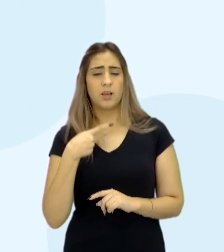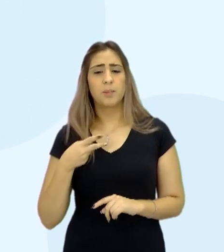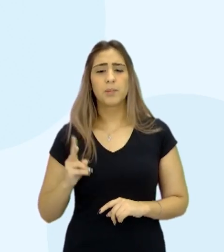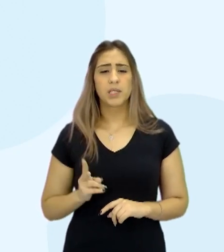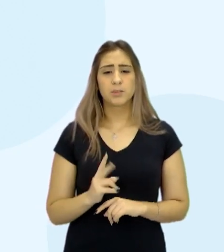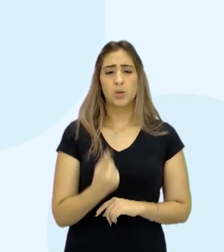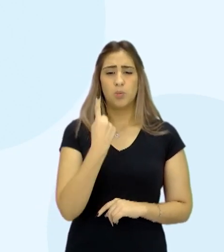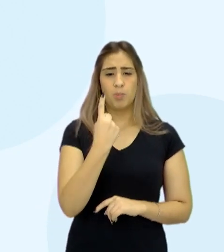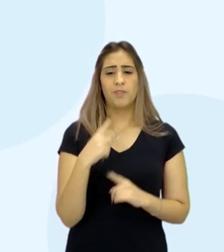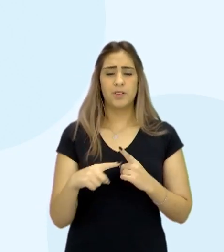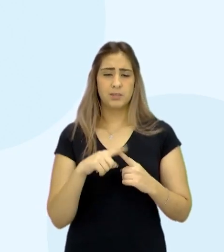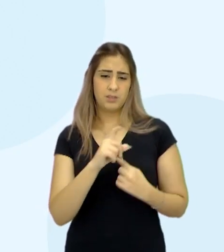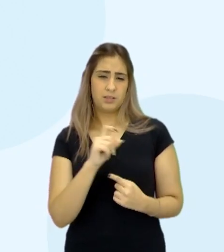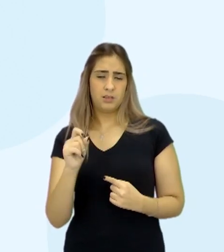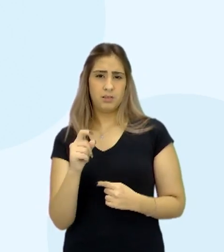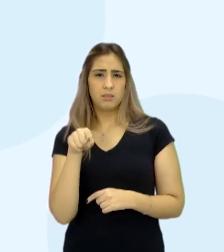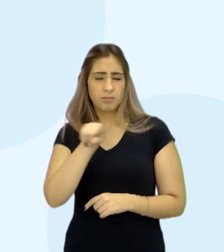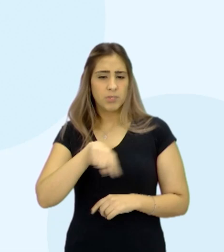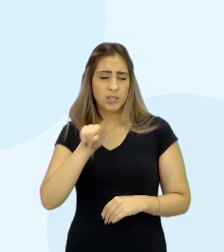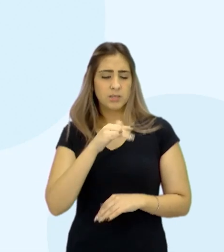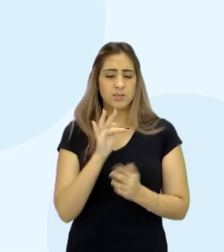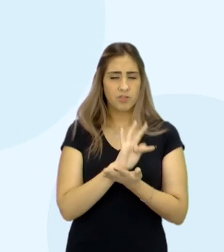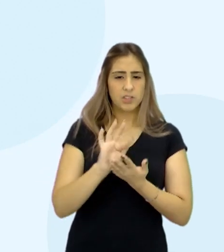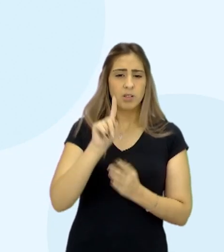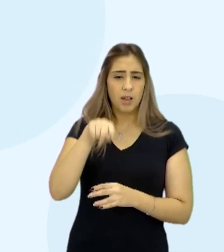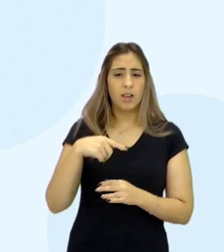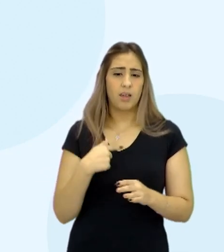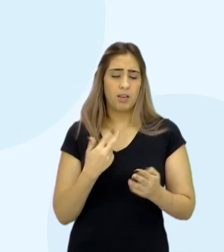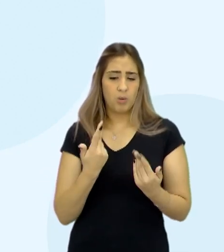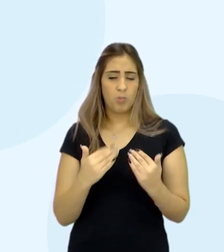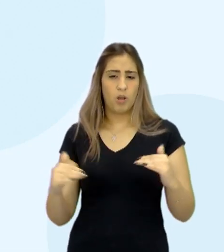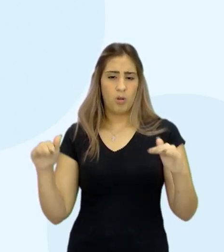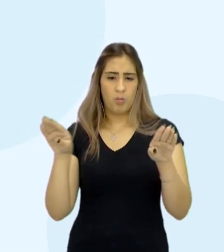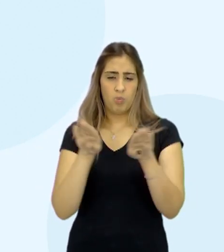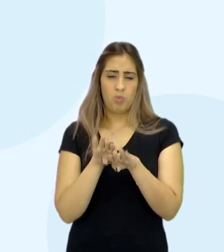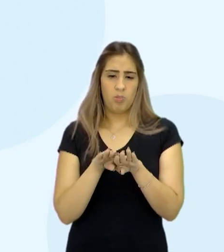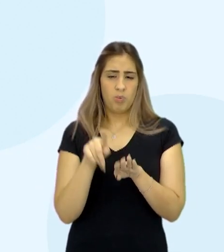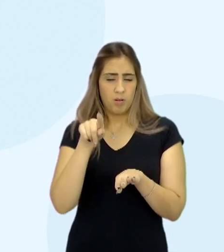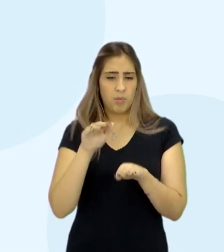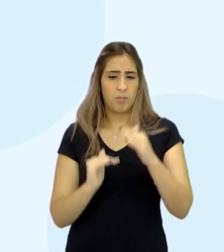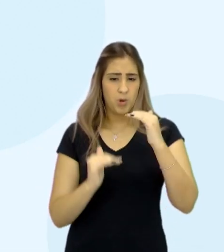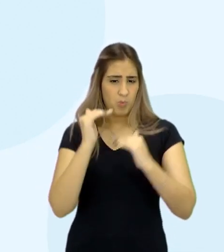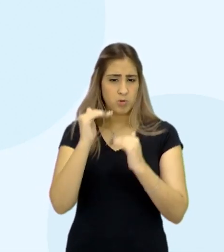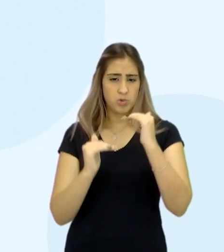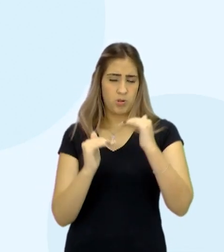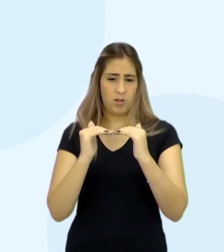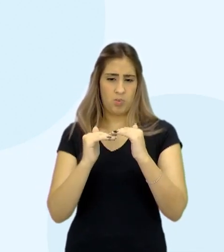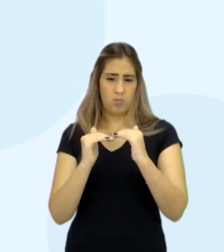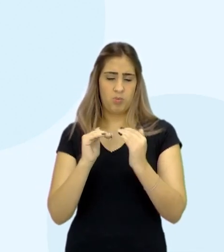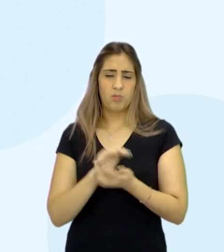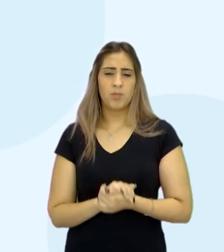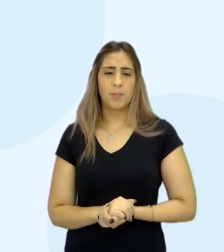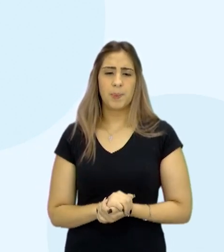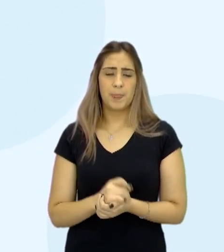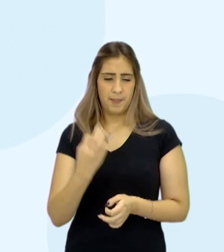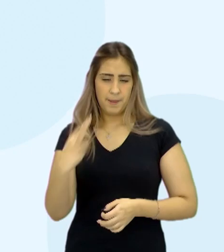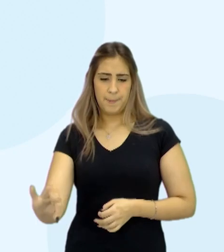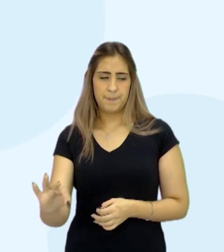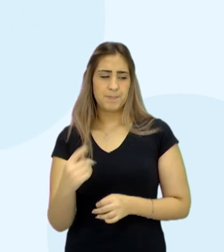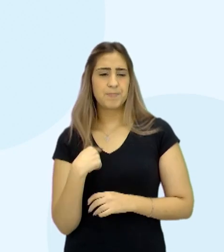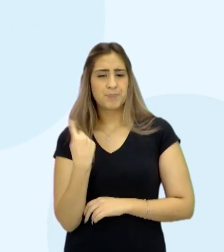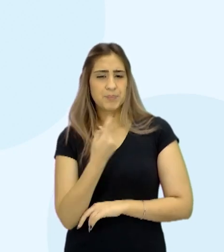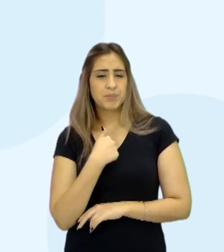1 vezes 100. Então, essas frações, elas são equivalentes. Elas são proporcionais, então. Certo? Certo. Quer